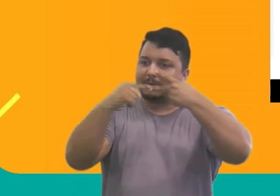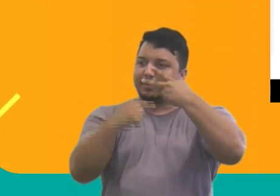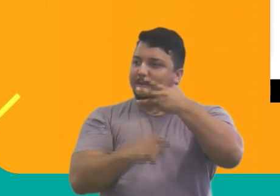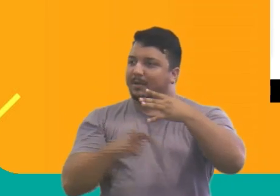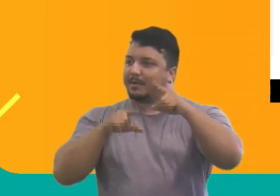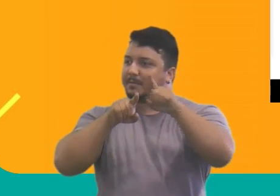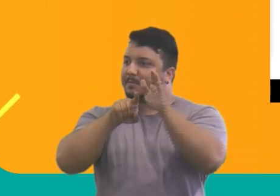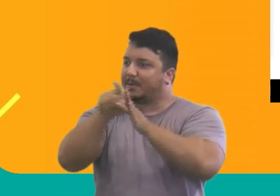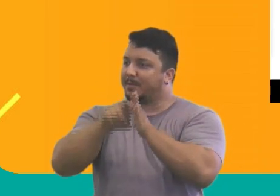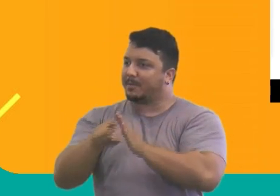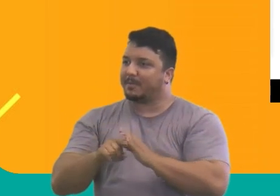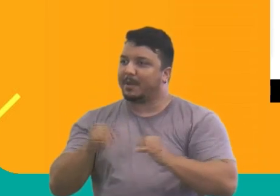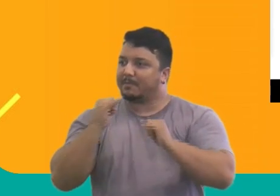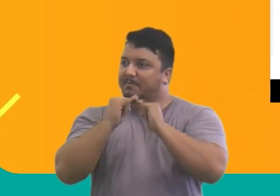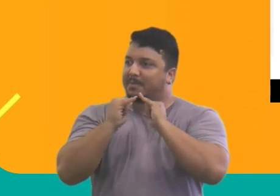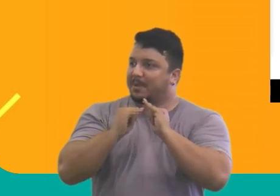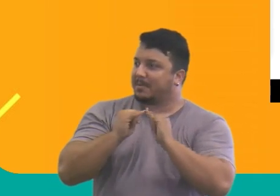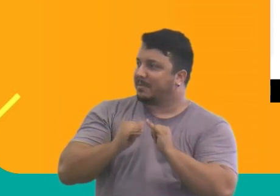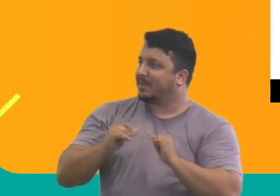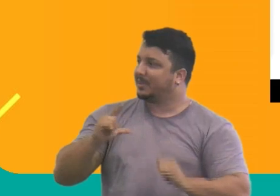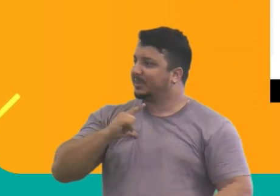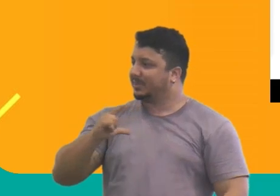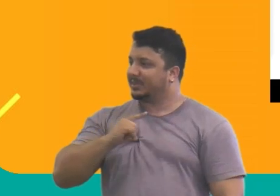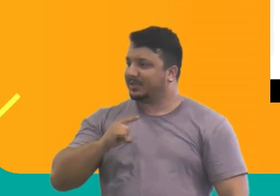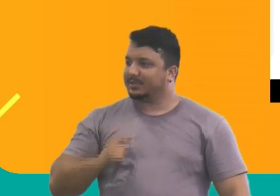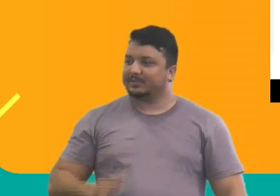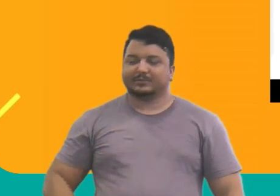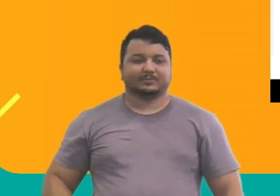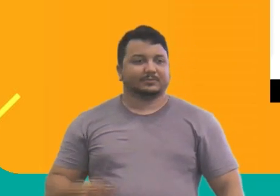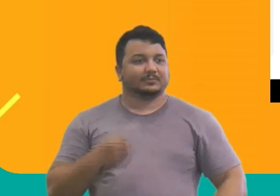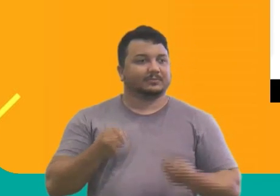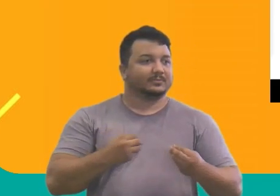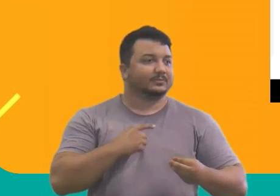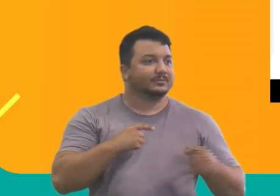Marroia, olha aí. Tava uma olhando para a outra, mulher. Como foi? Como assim?